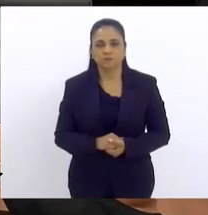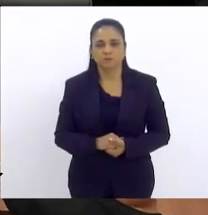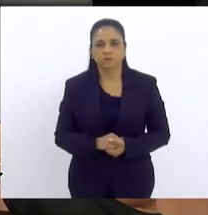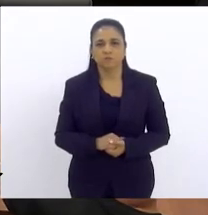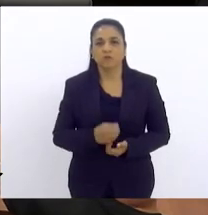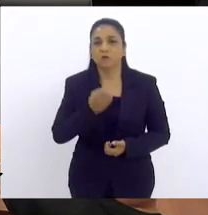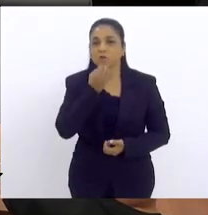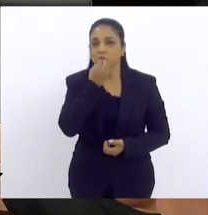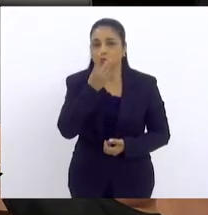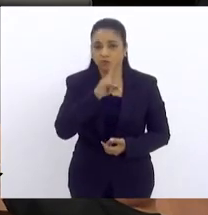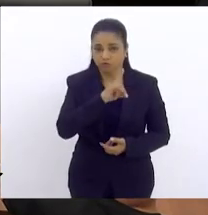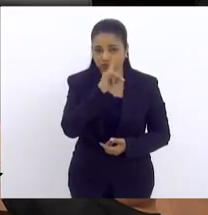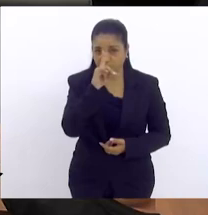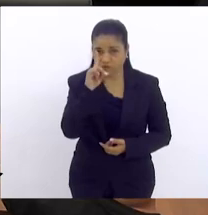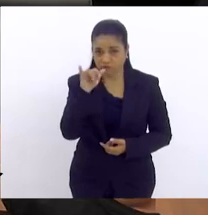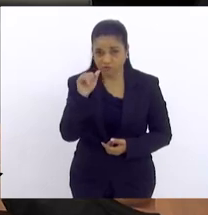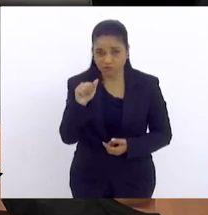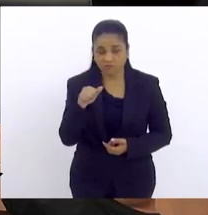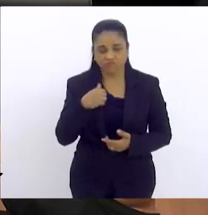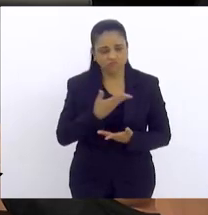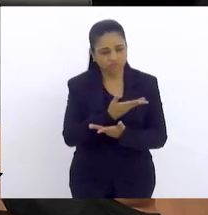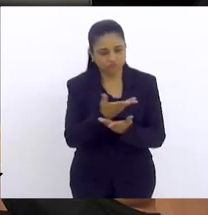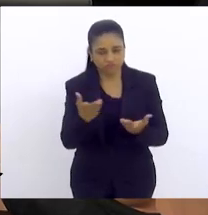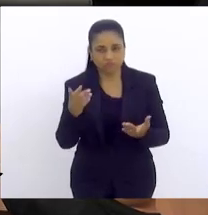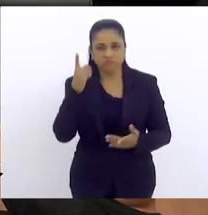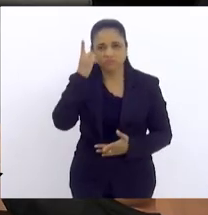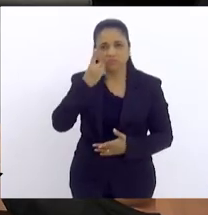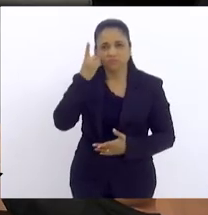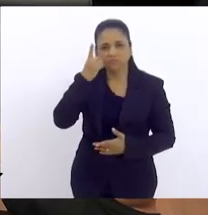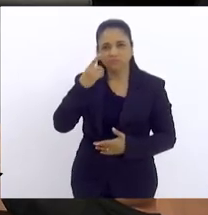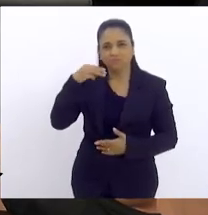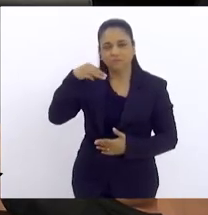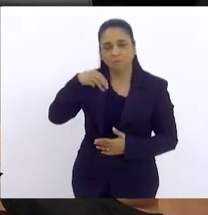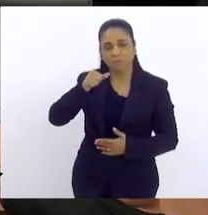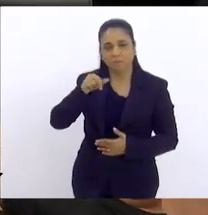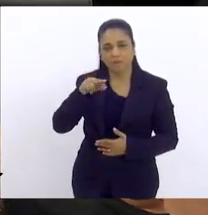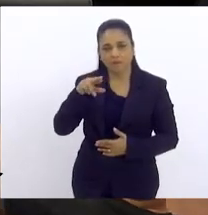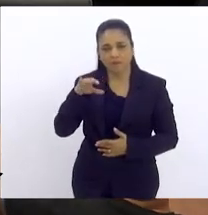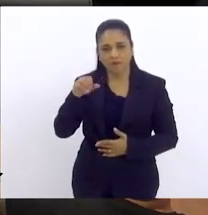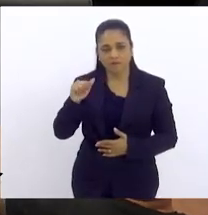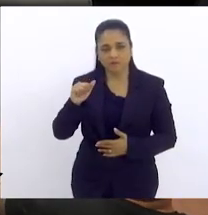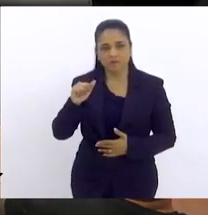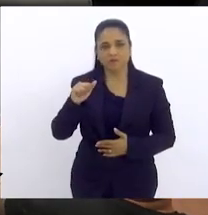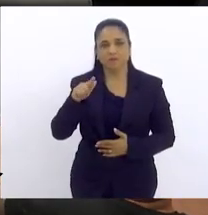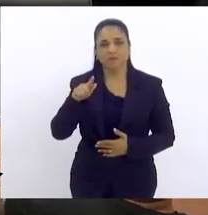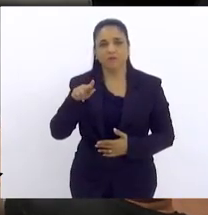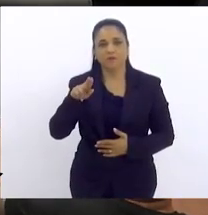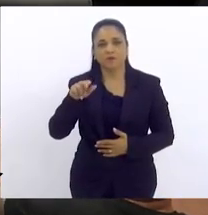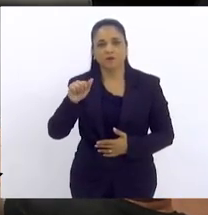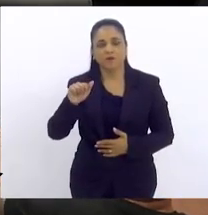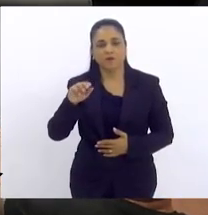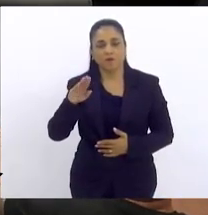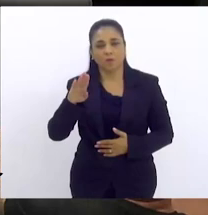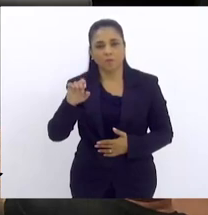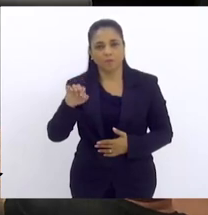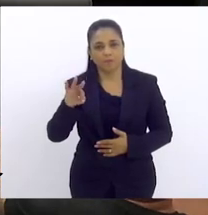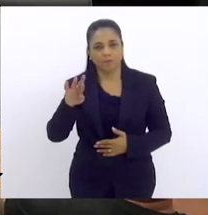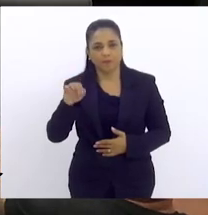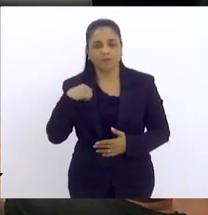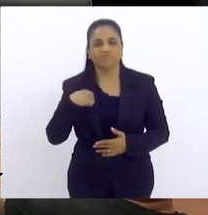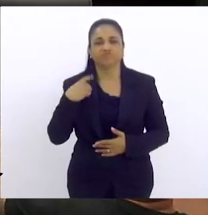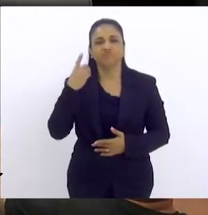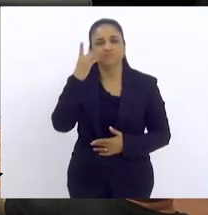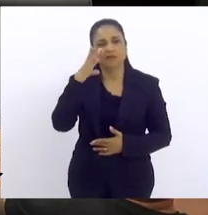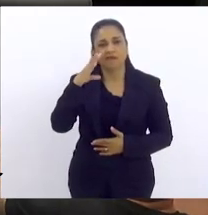Bom dia a todos cumprimentando um deputado Márcio Gualberto cumprimento todos ilustres membros dessa mesa Carlinho